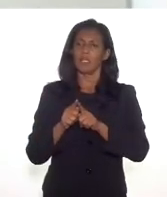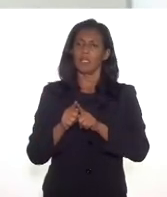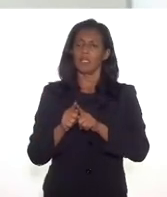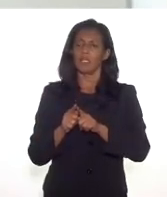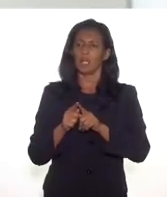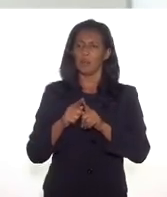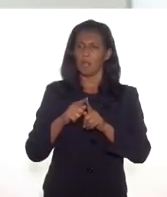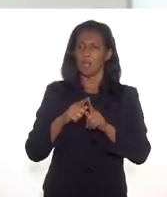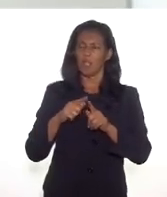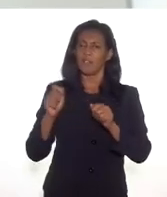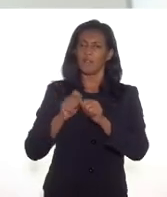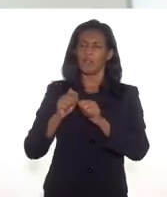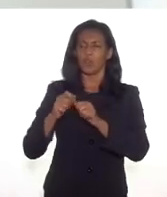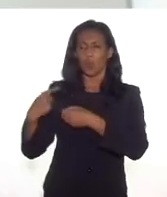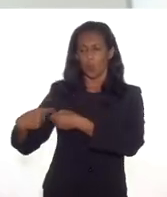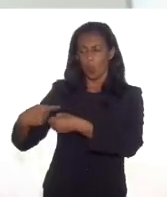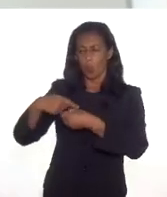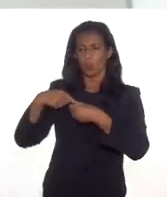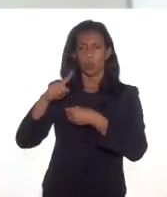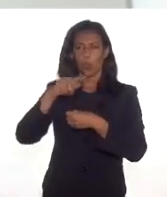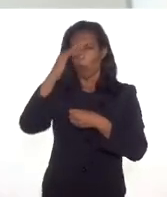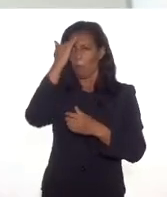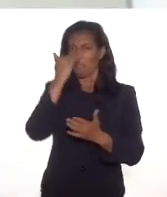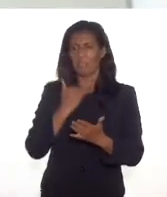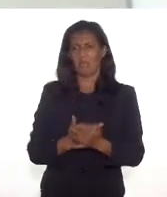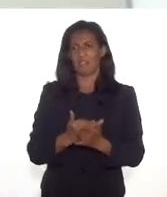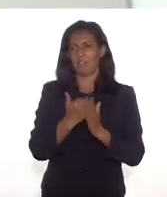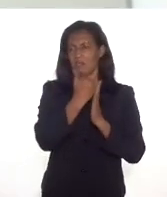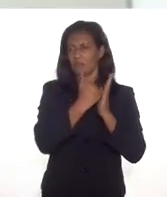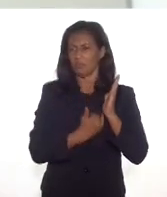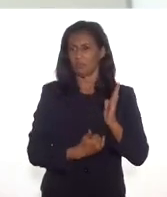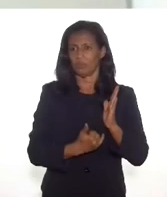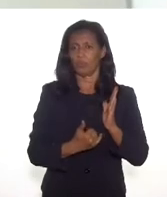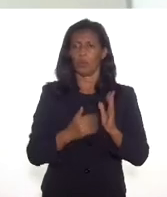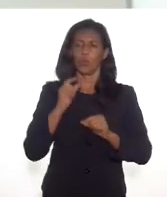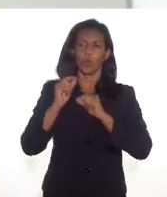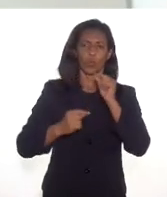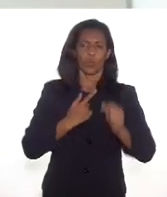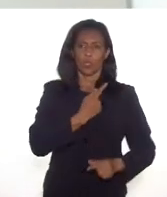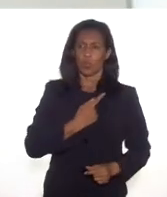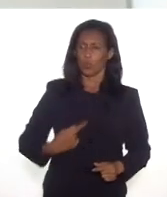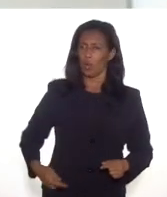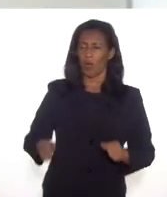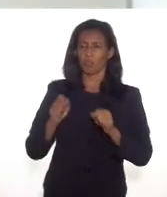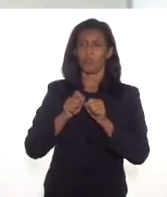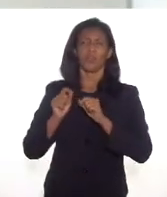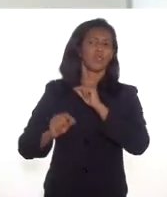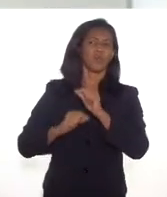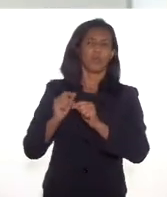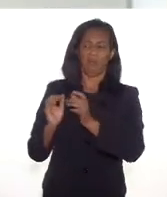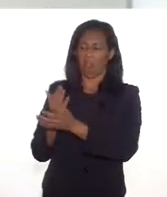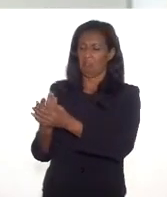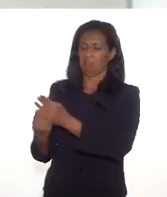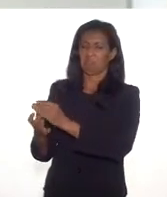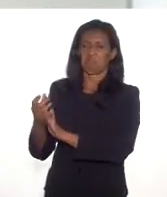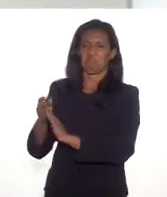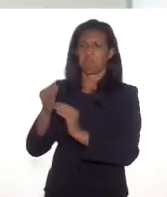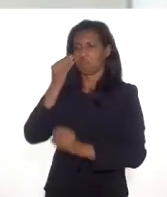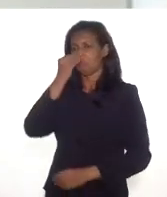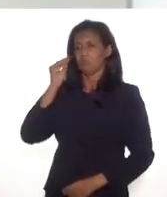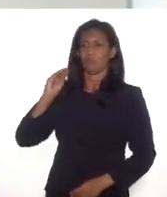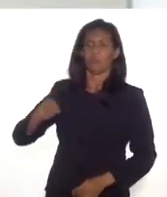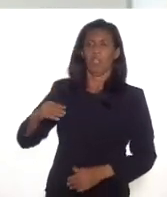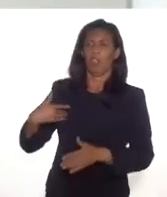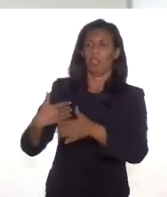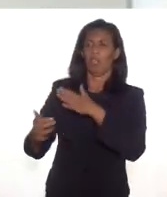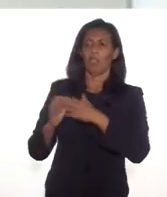essa regra. Então, o que o governo Cláudio Castro fez com relação à pandemia e à educação foi lavar as mãos. Não faz nada. Cada município que se